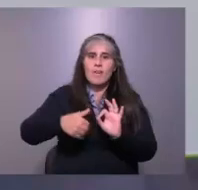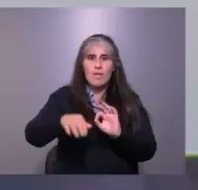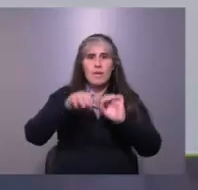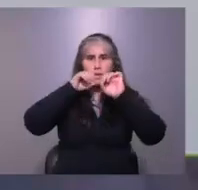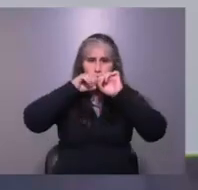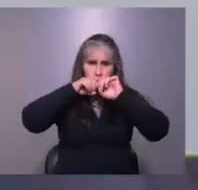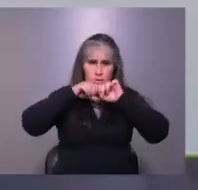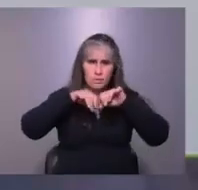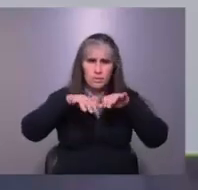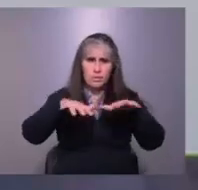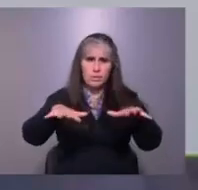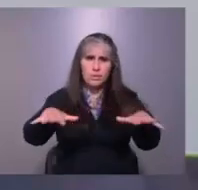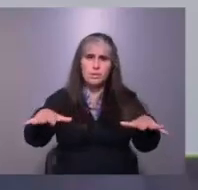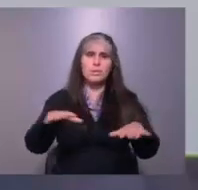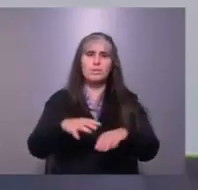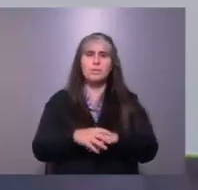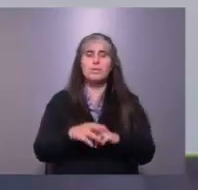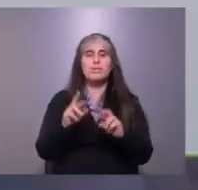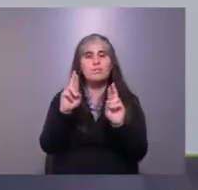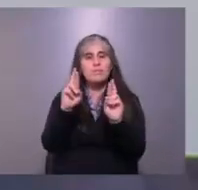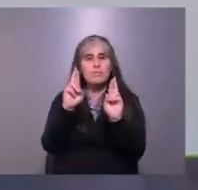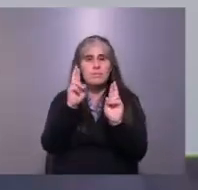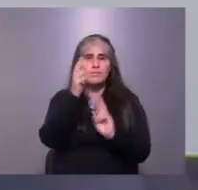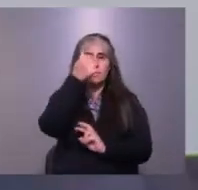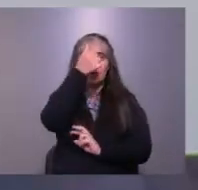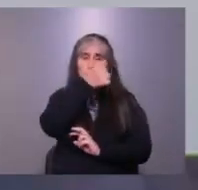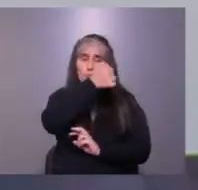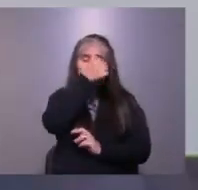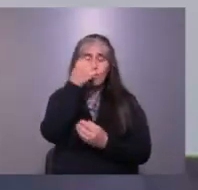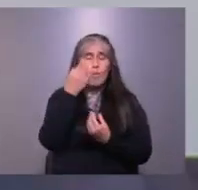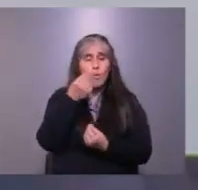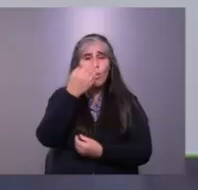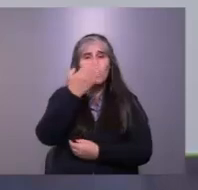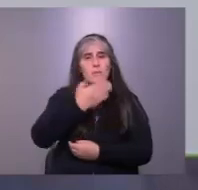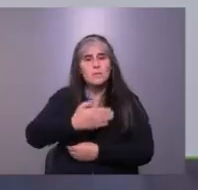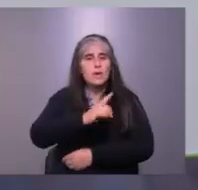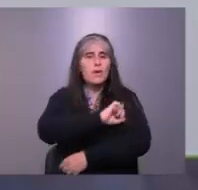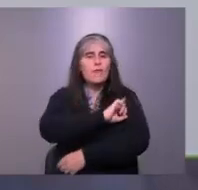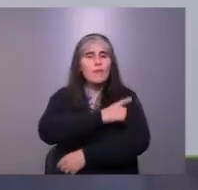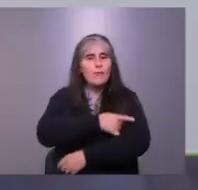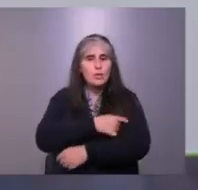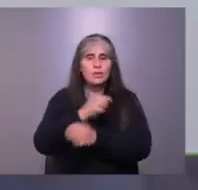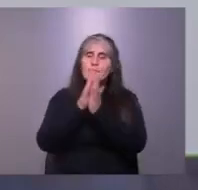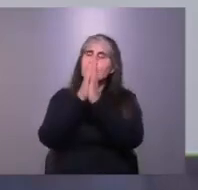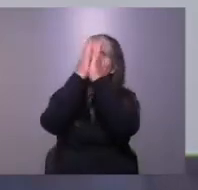Desejo a todos um santo domingo e uma semana cheia da força e da graça de Deus.